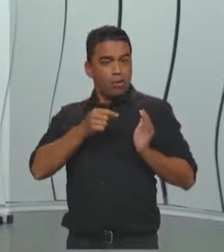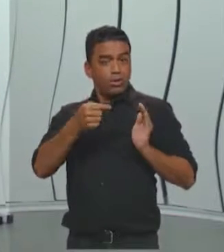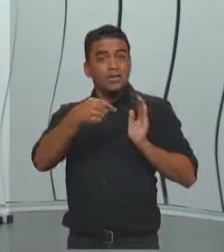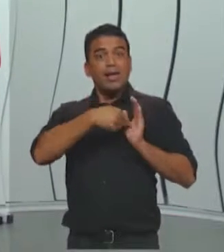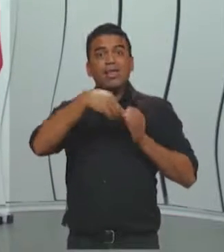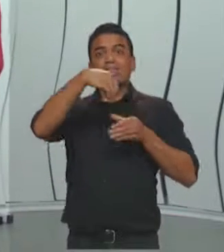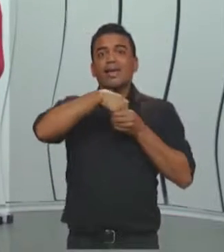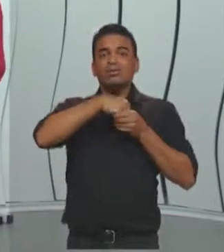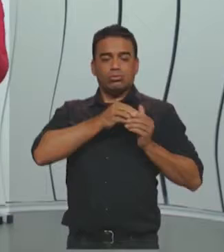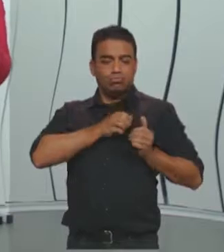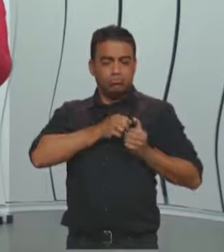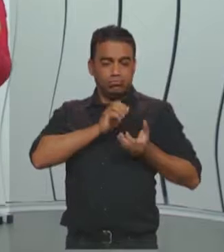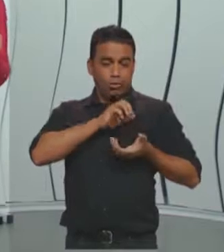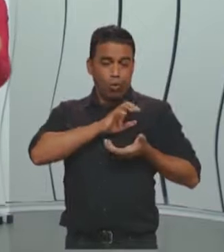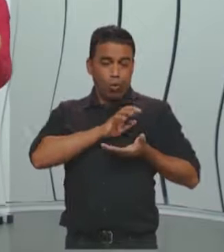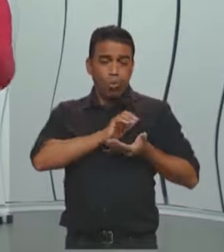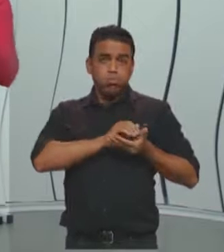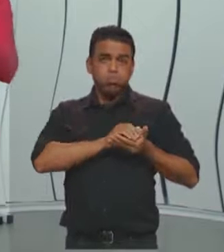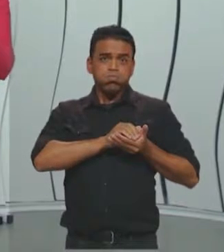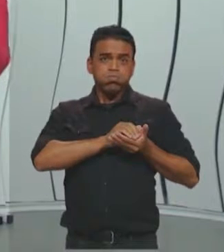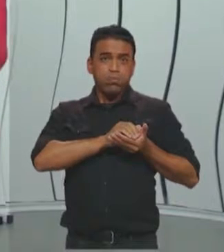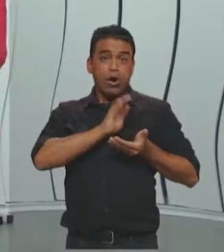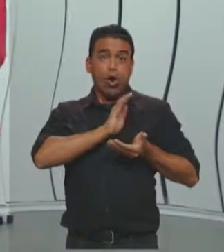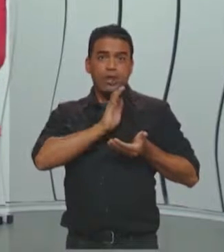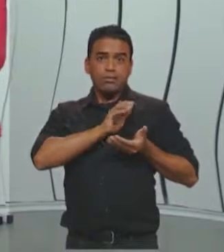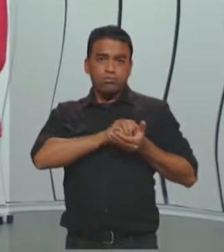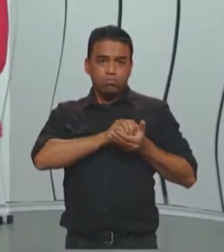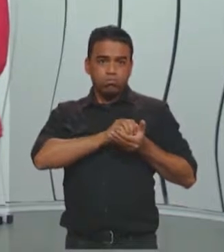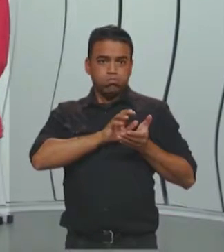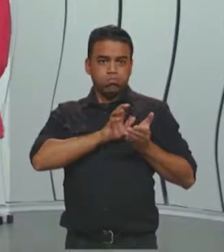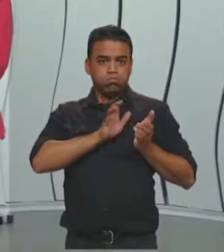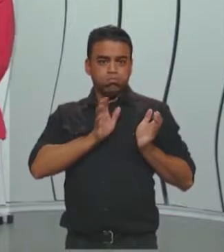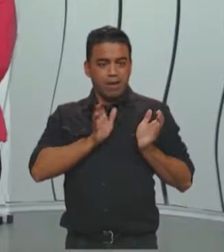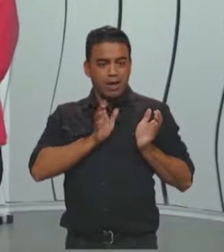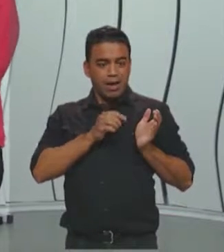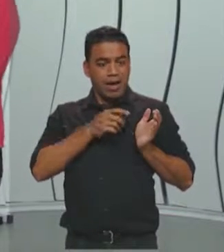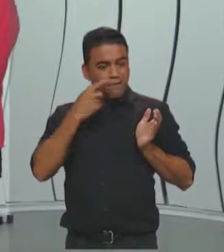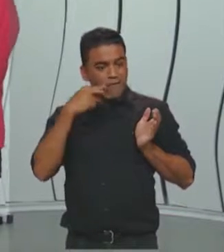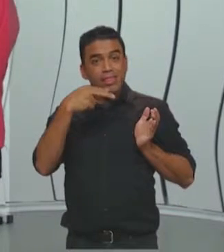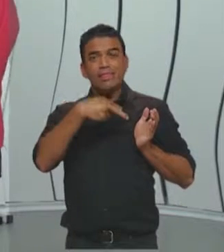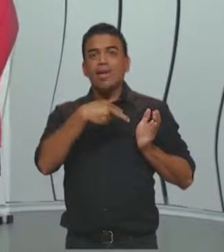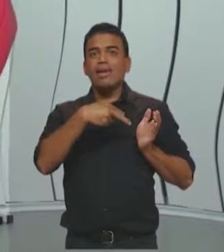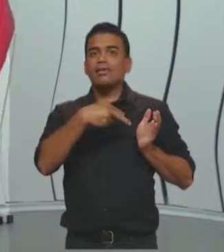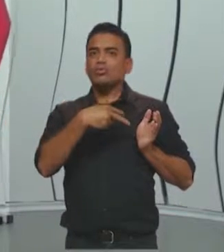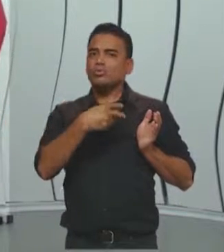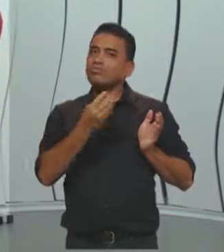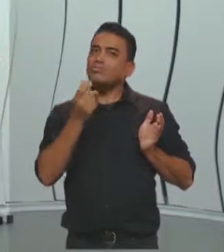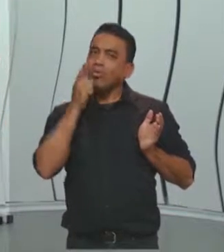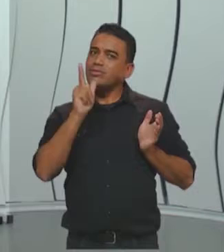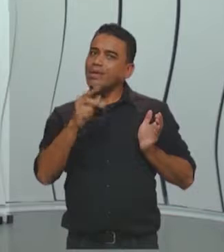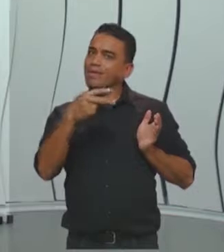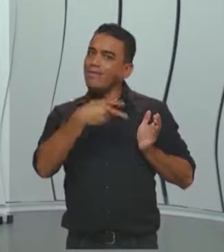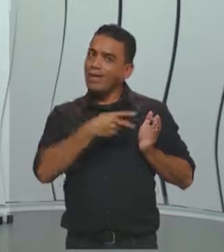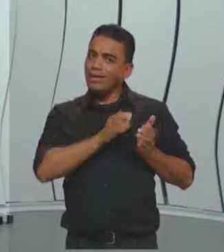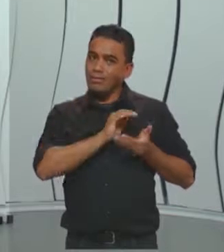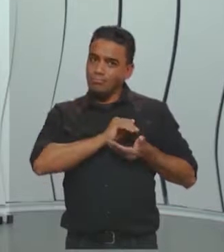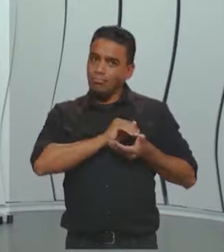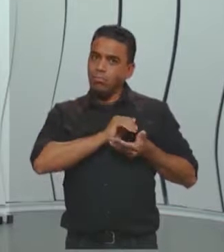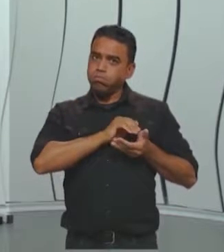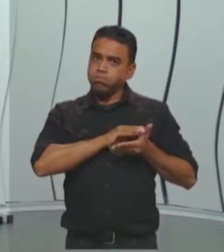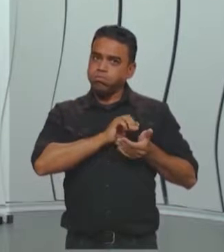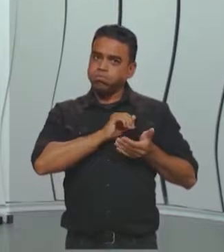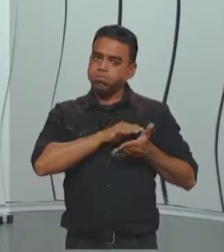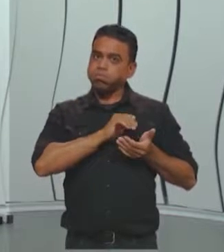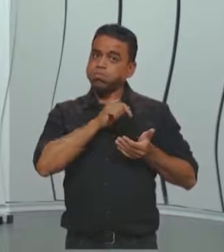como que o coração é por dentro, as cavidades que ele tem. Porque, na verdade, o coração, embora não